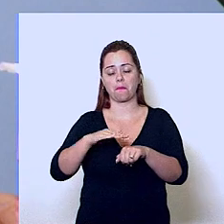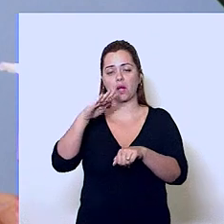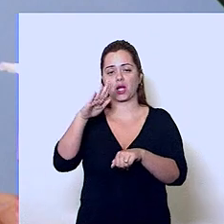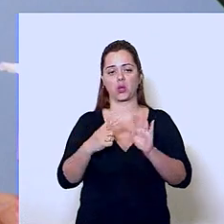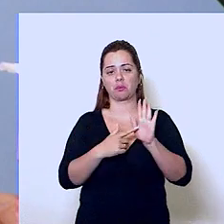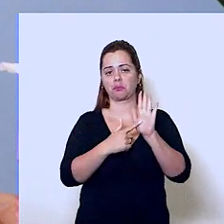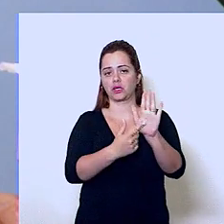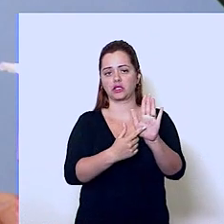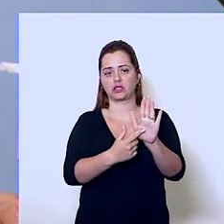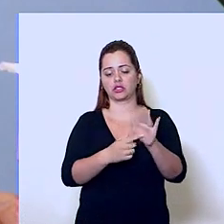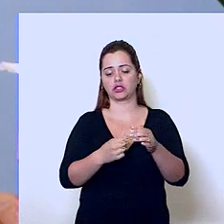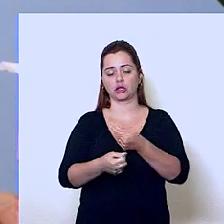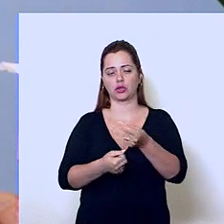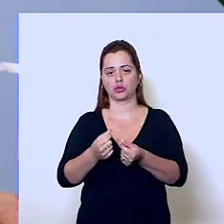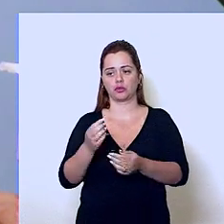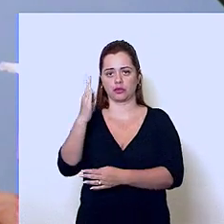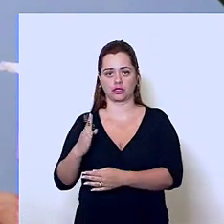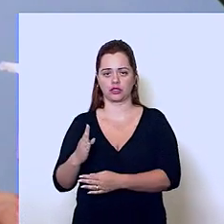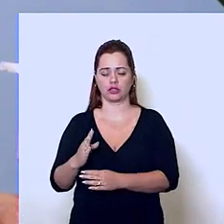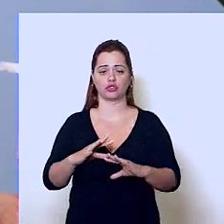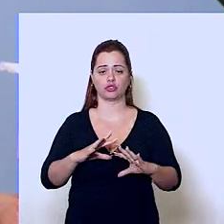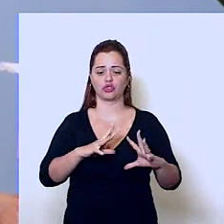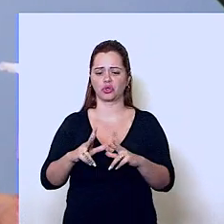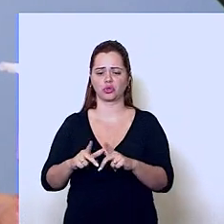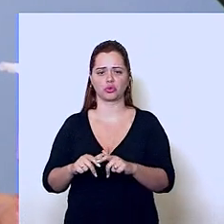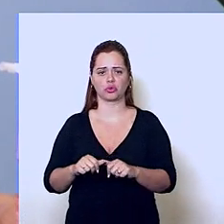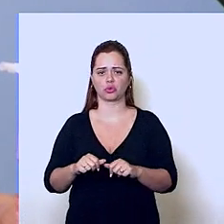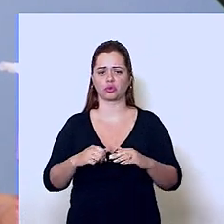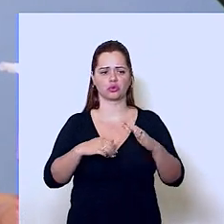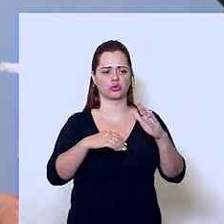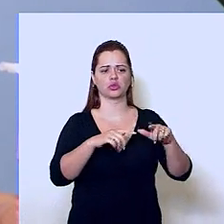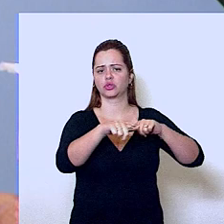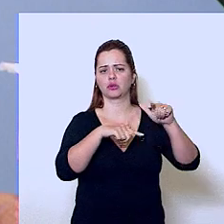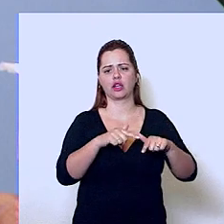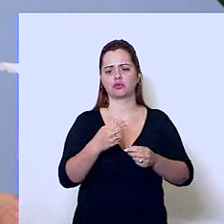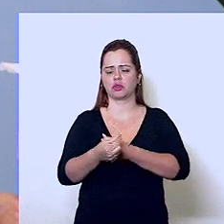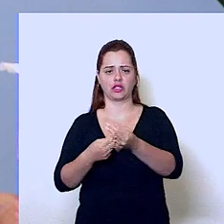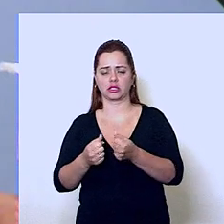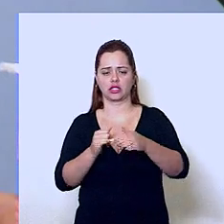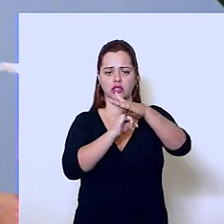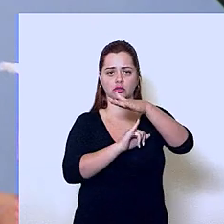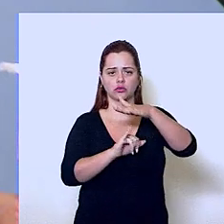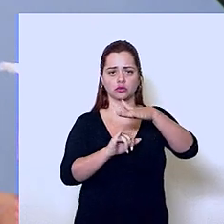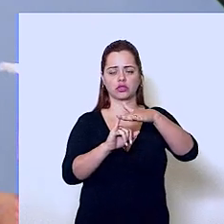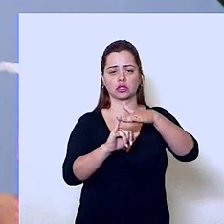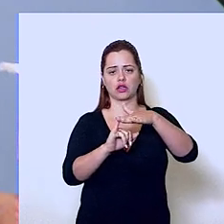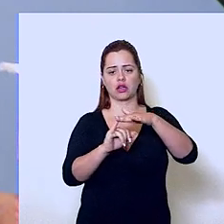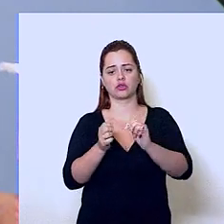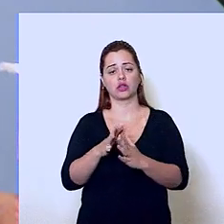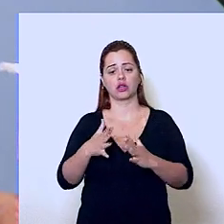economia brasileira, enfim, de todos os setores, financeiro, industrial, grandes